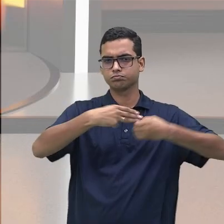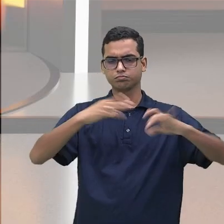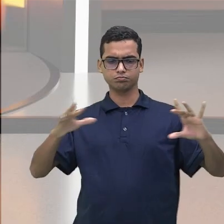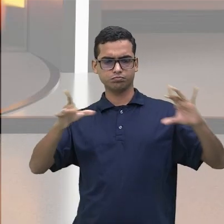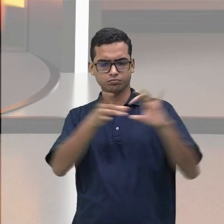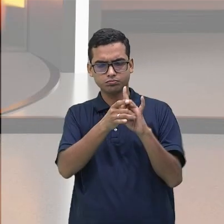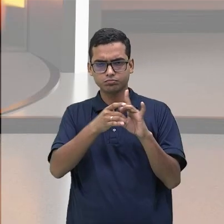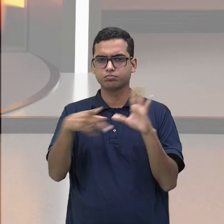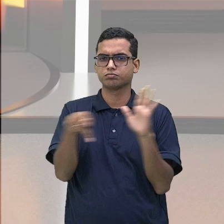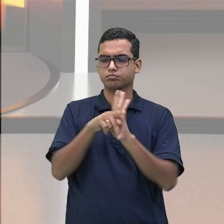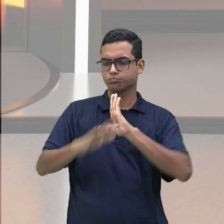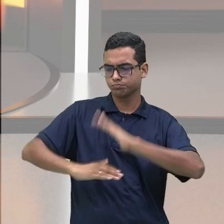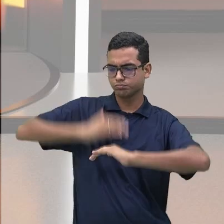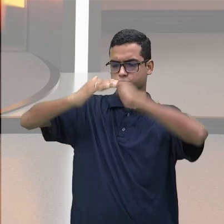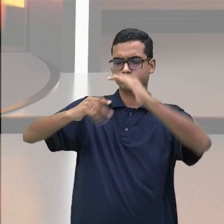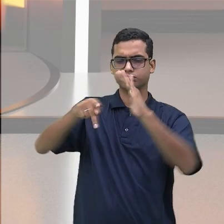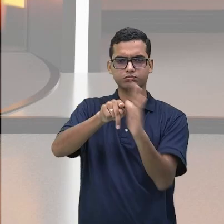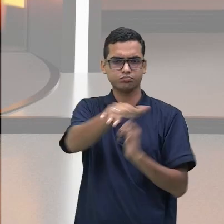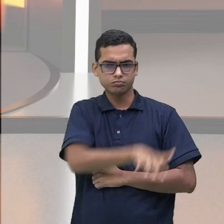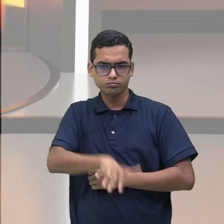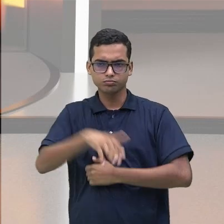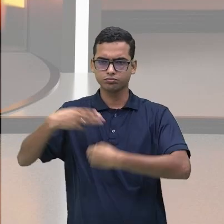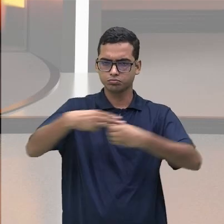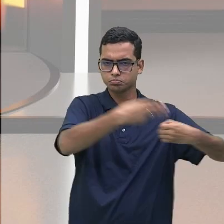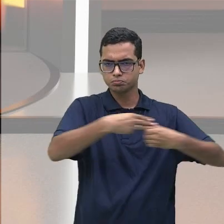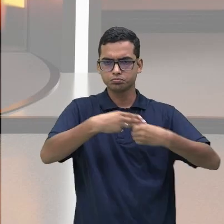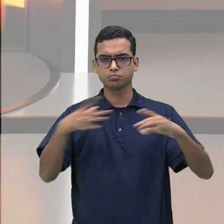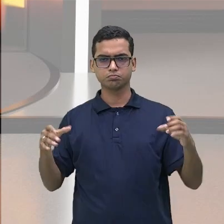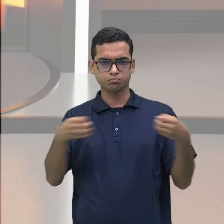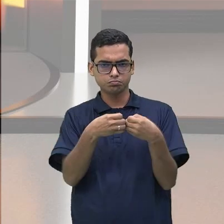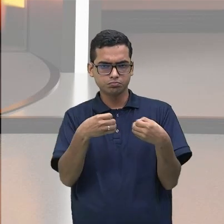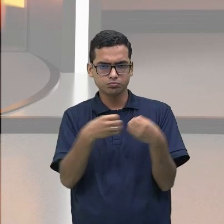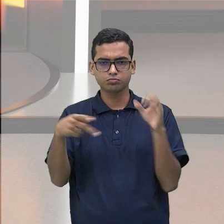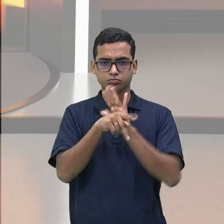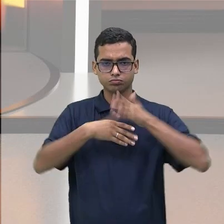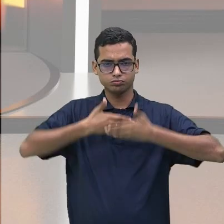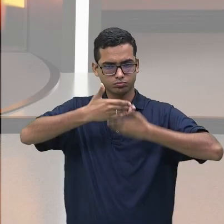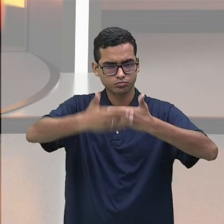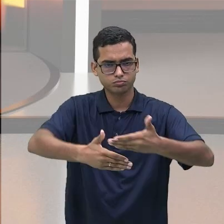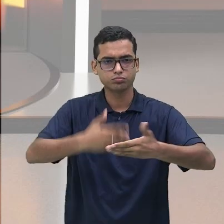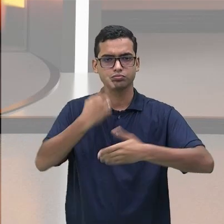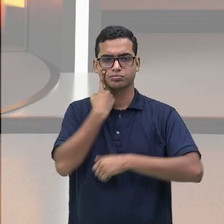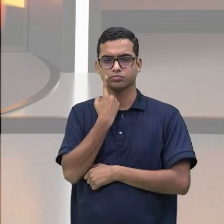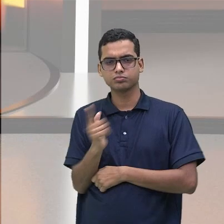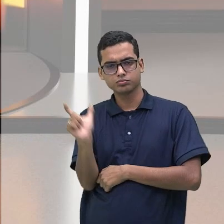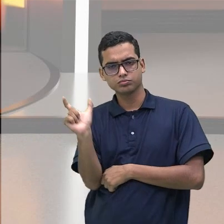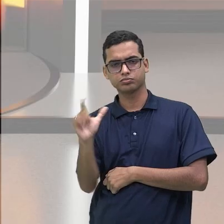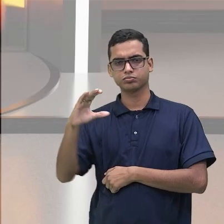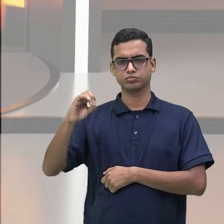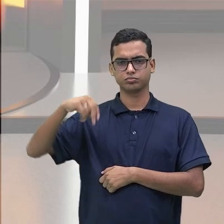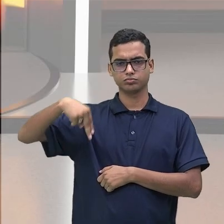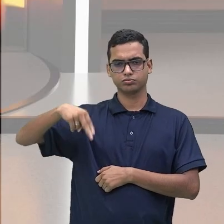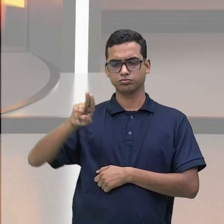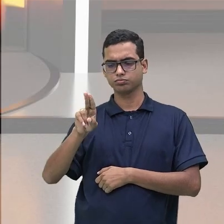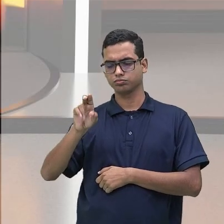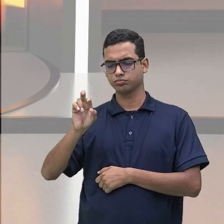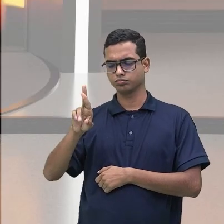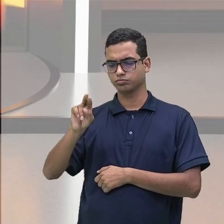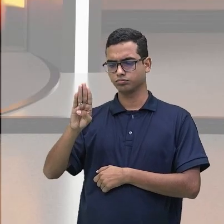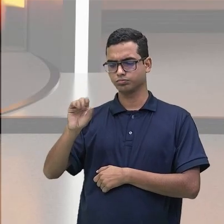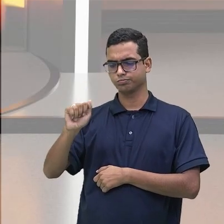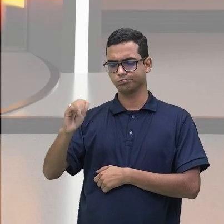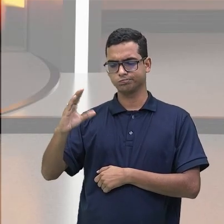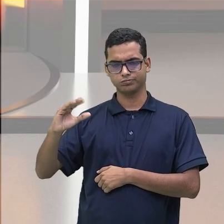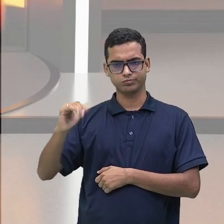aqueles municípios, né, que vai ser chamado ali como um processo de conurbação, tá? Mas a gente não